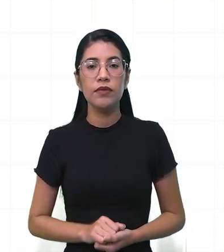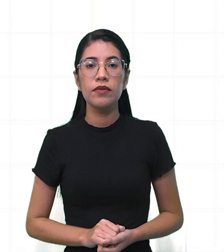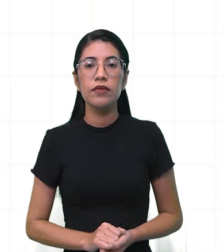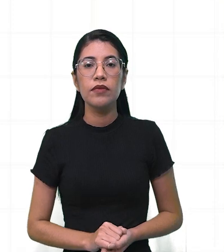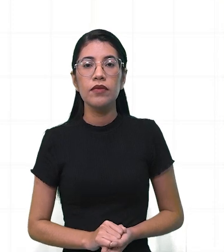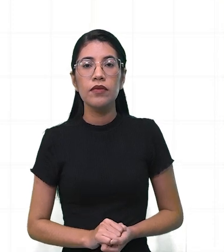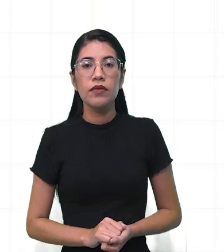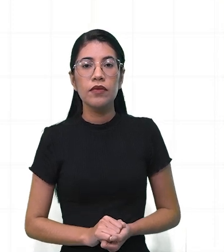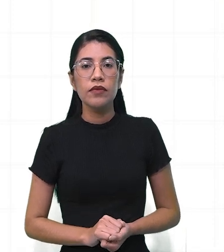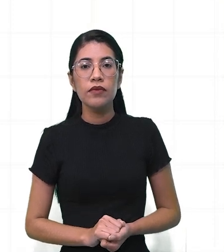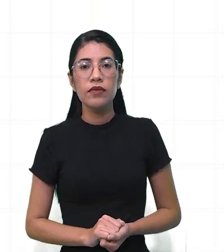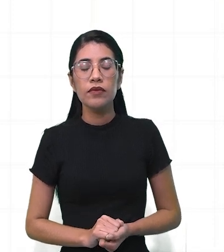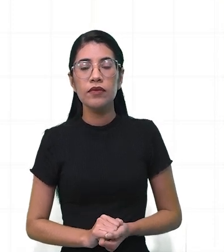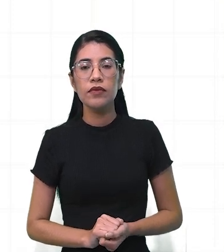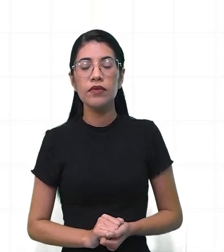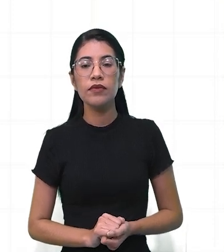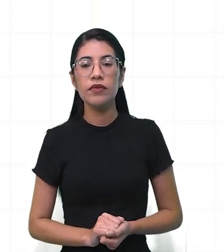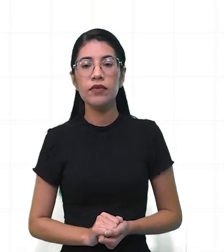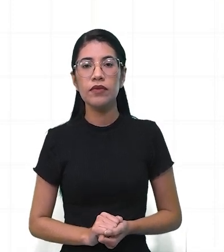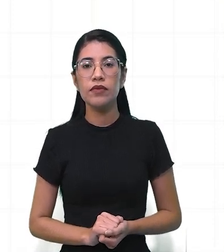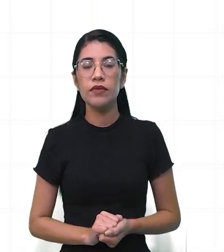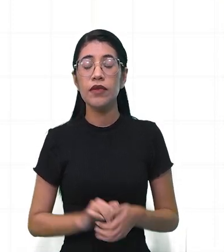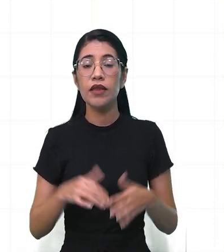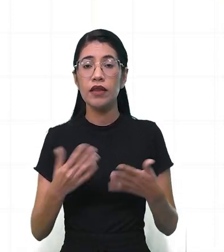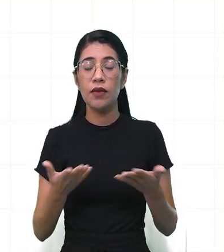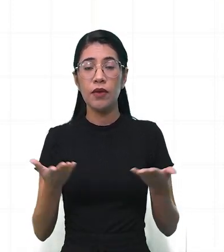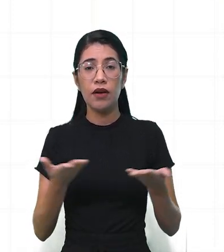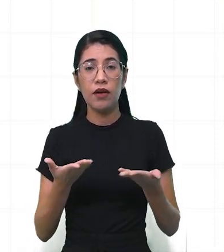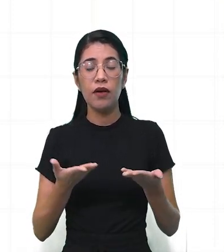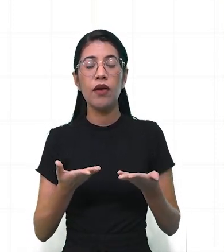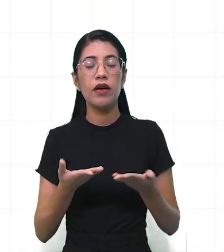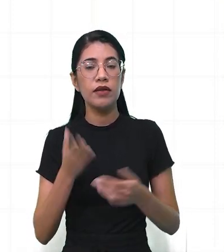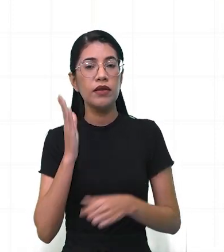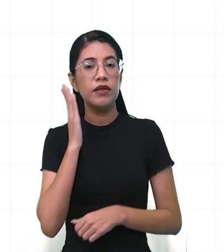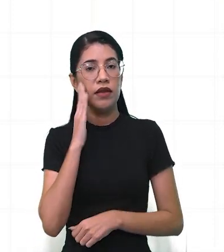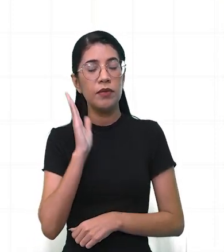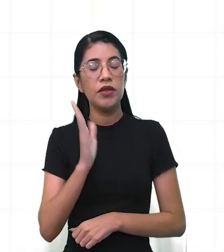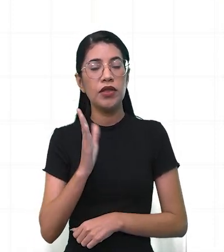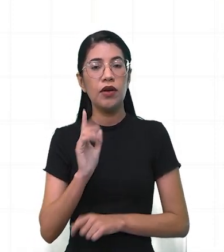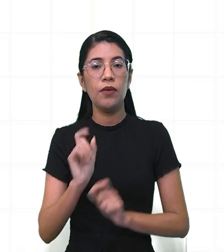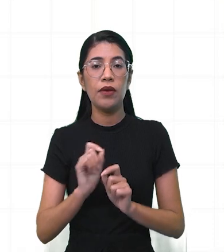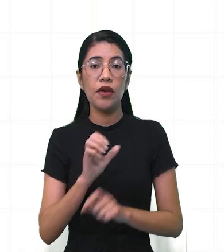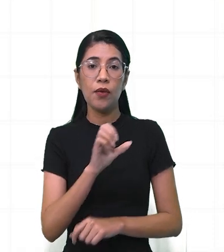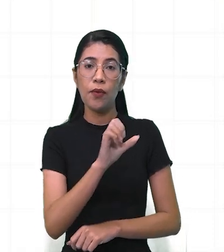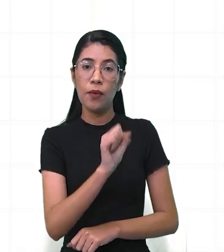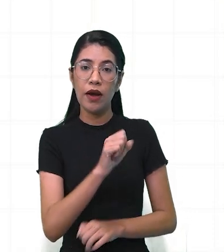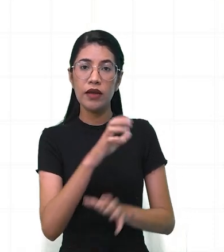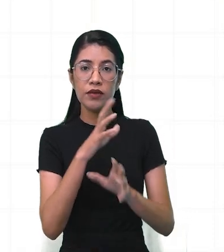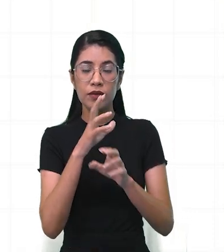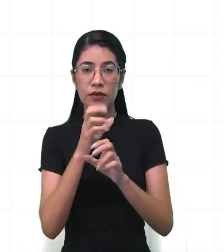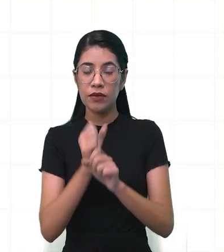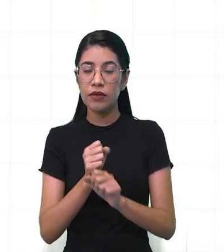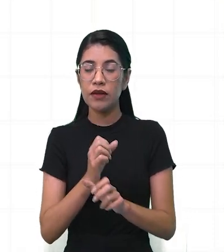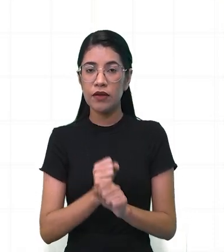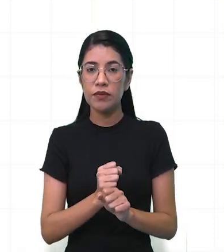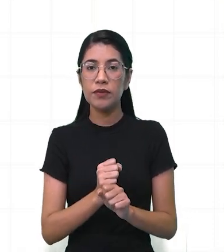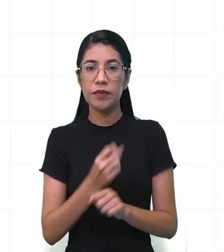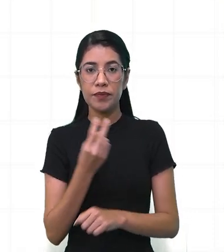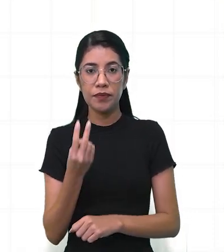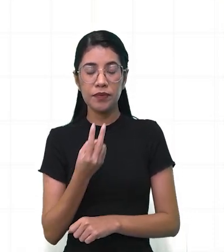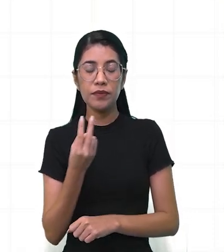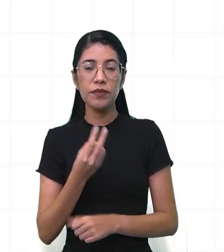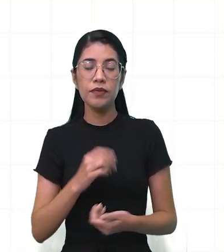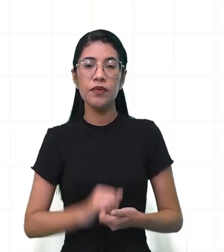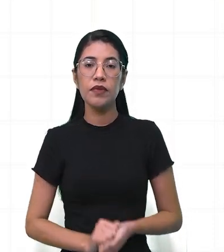2.340. Ou seja, a gente já sabe qual é o S, o resultado. Então,